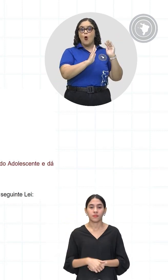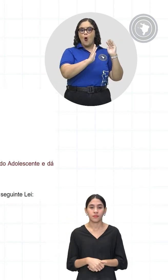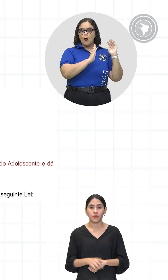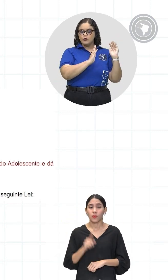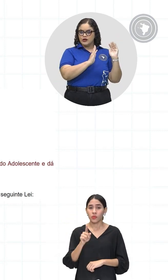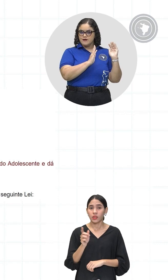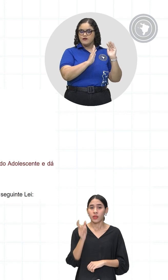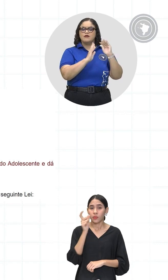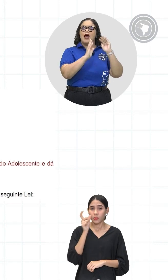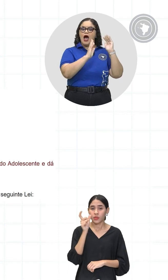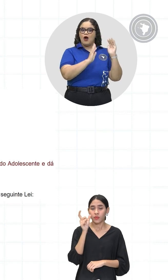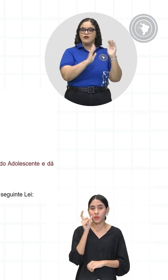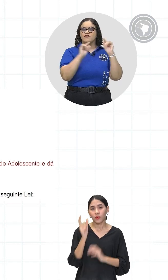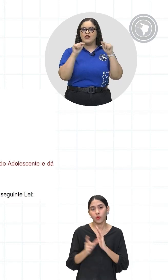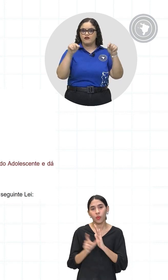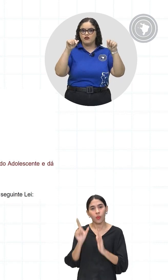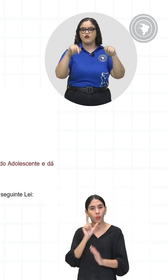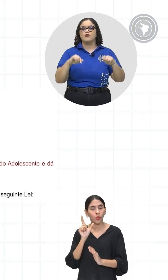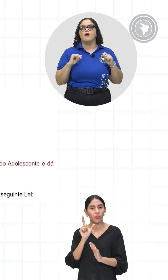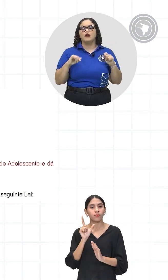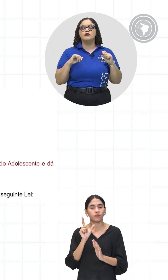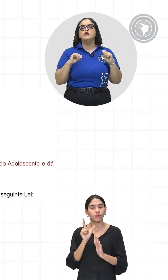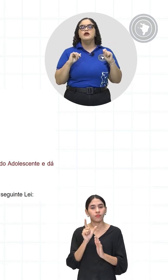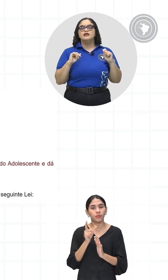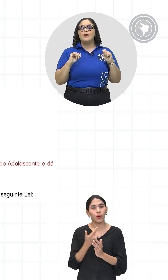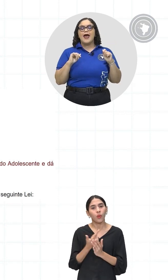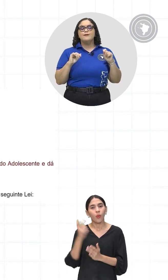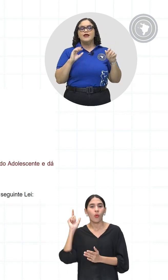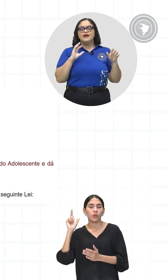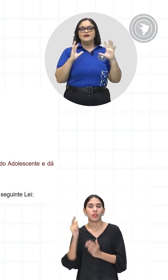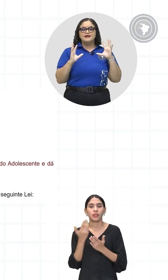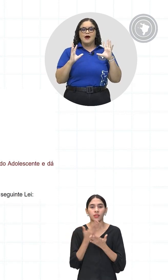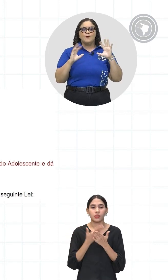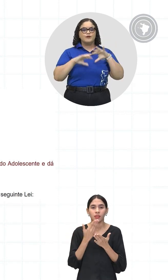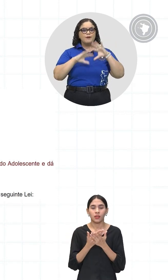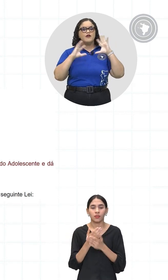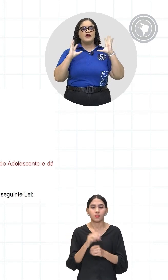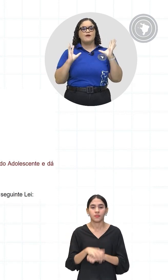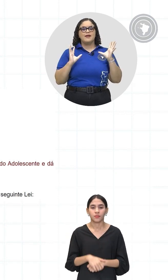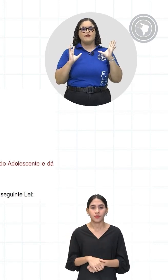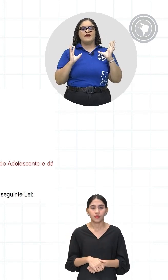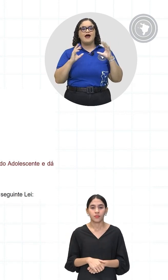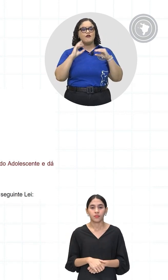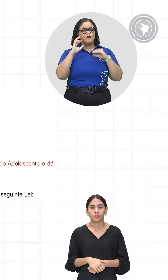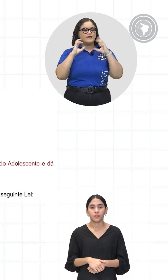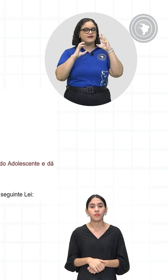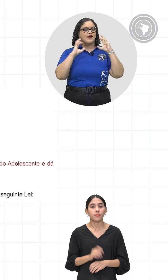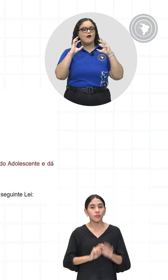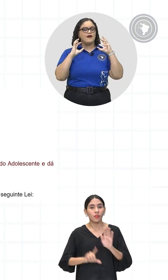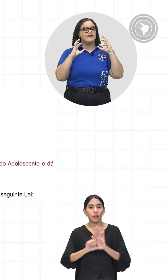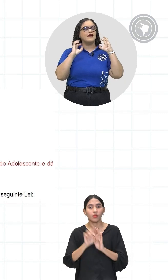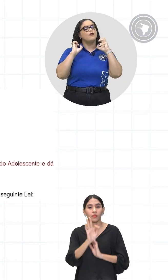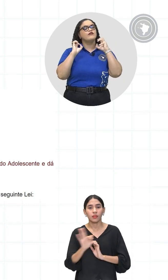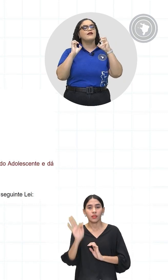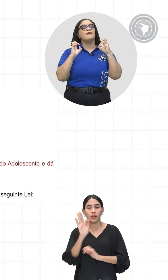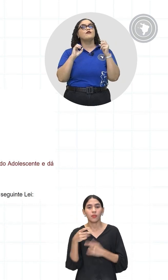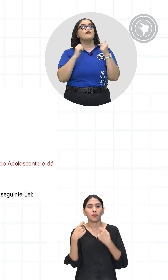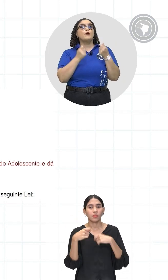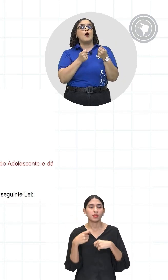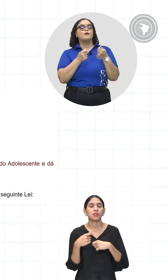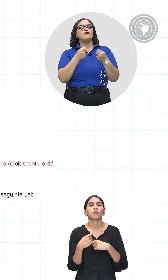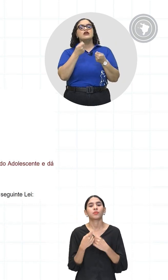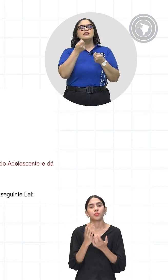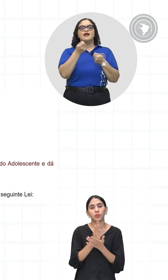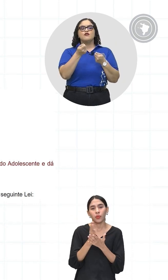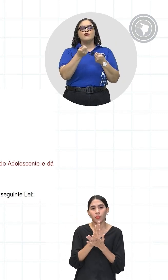observamos em outras aulas deste nosso módulo, não é? Então, por ser uma lei federal, a gente precisa reconhecer alguns